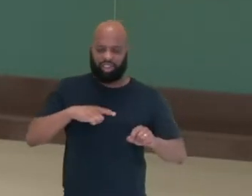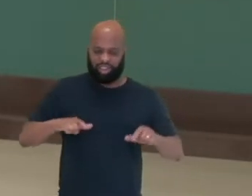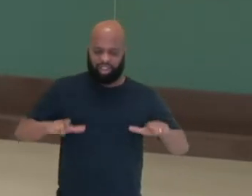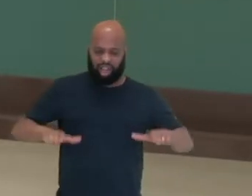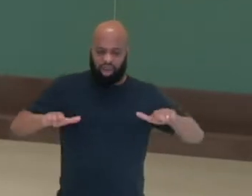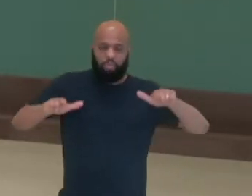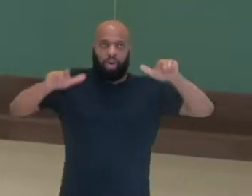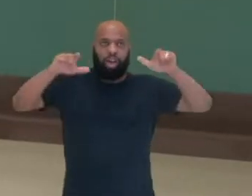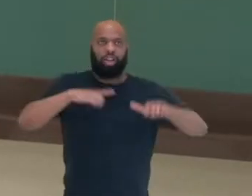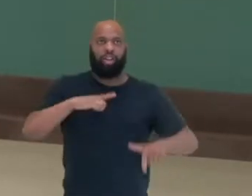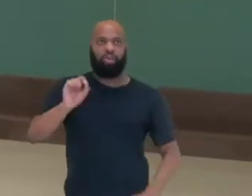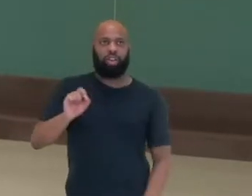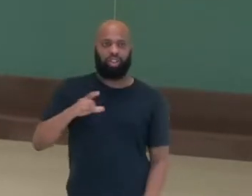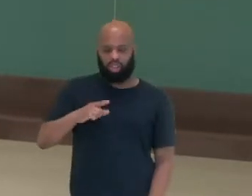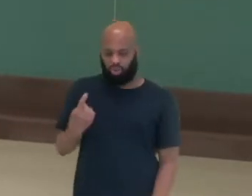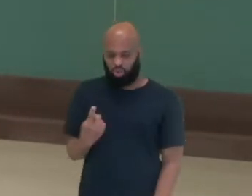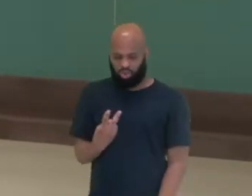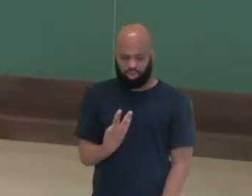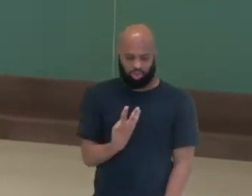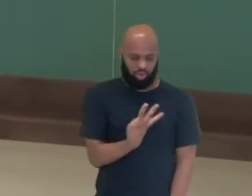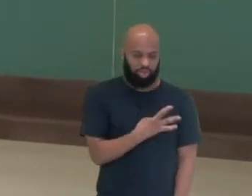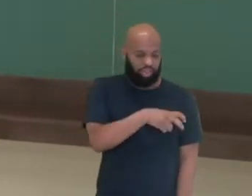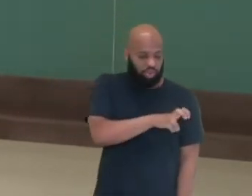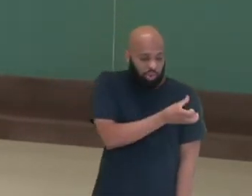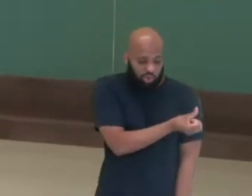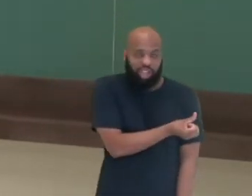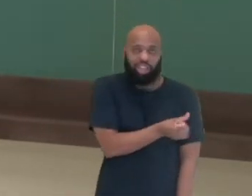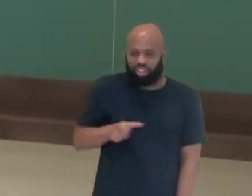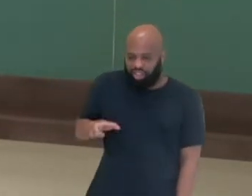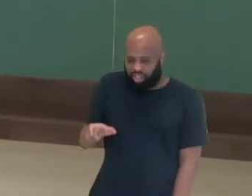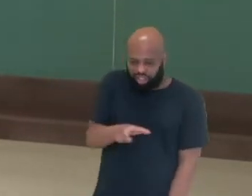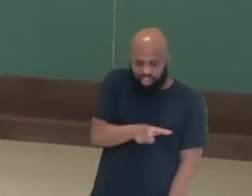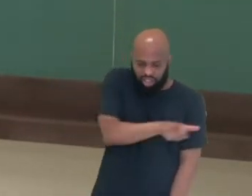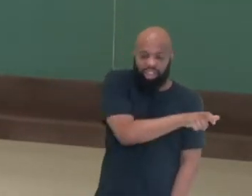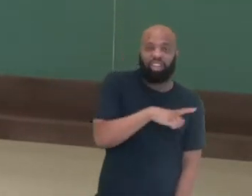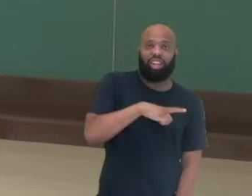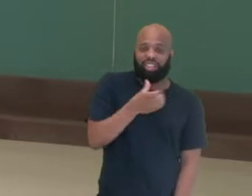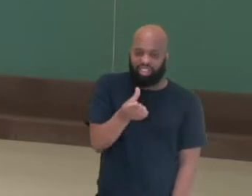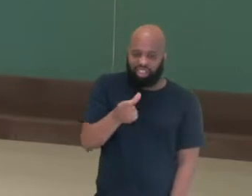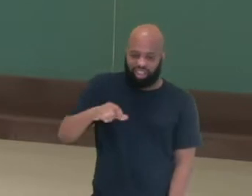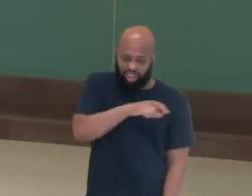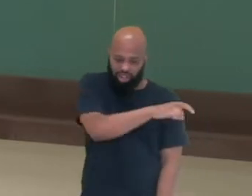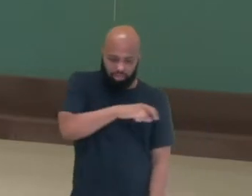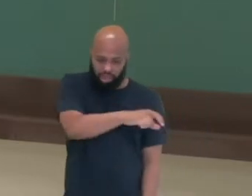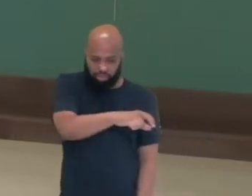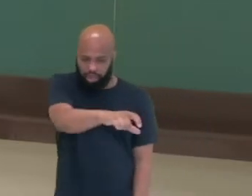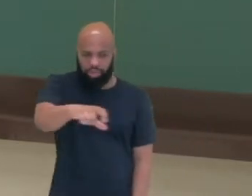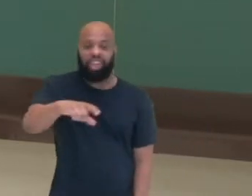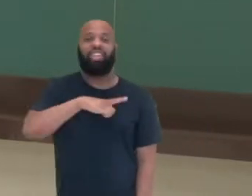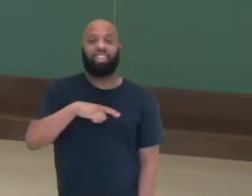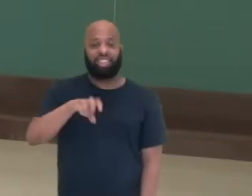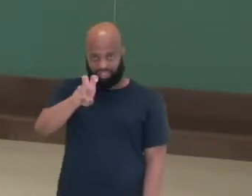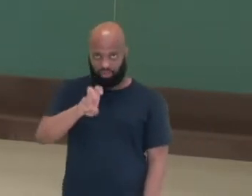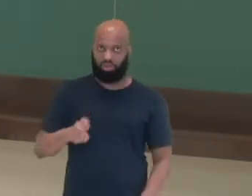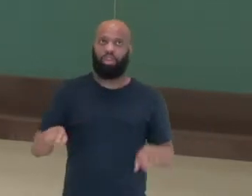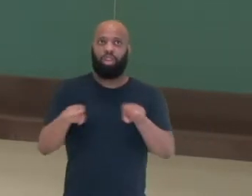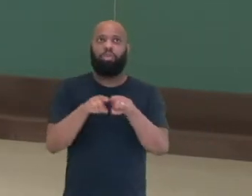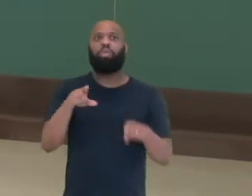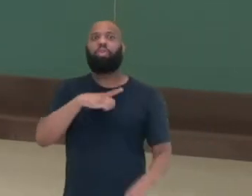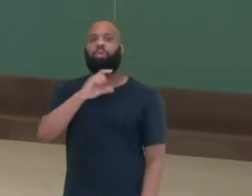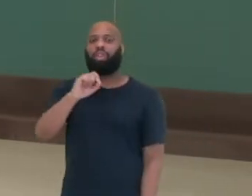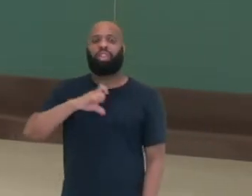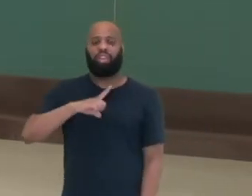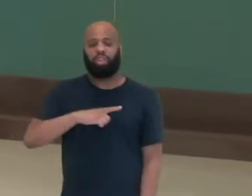daí a gente tem lá um, dois, três, quatro, cinco, seis, né? As fileirazinhas que vão se formando. E também a gente